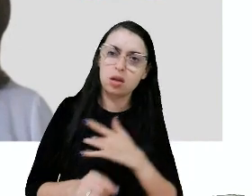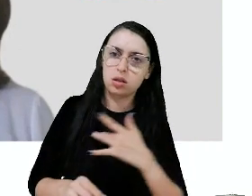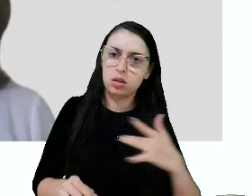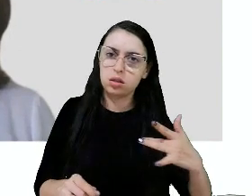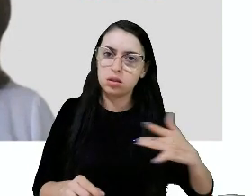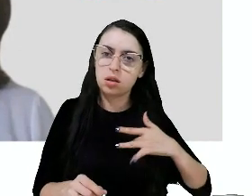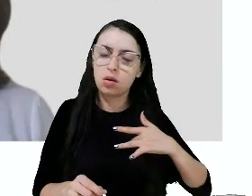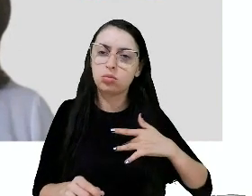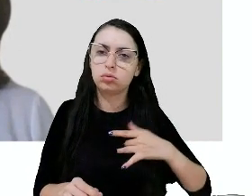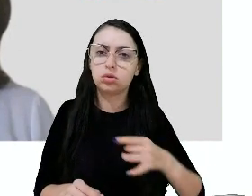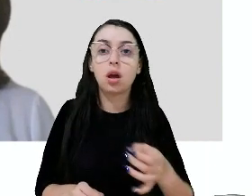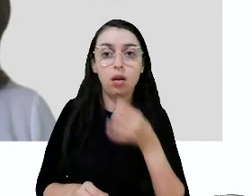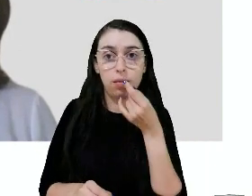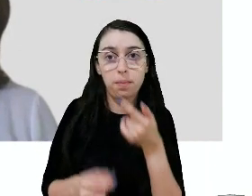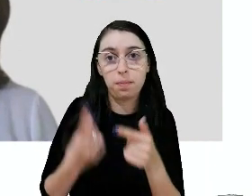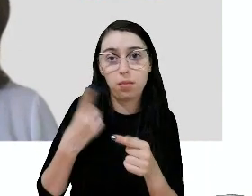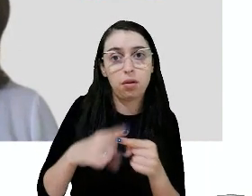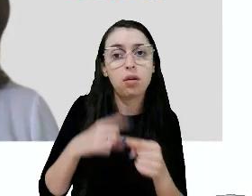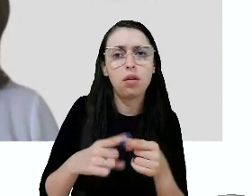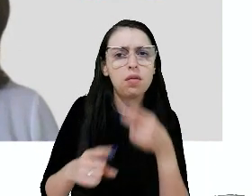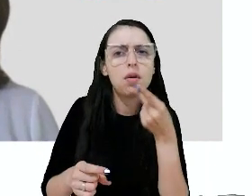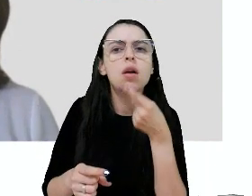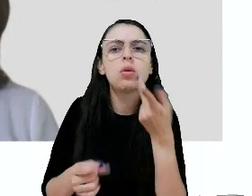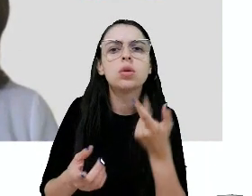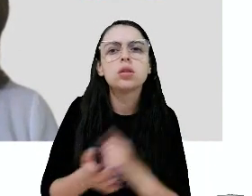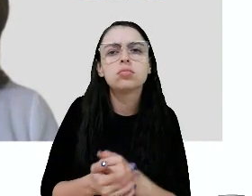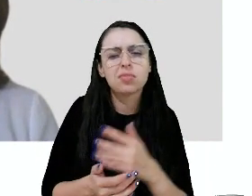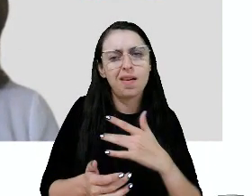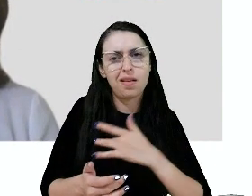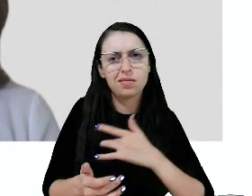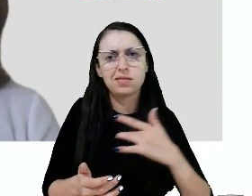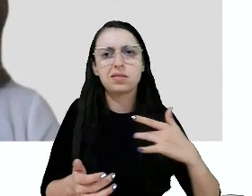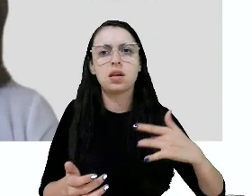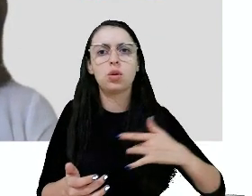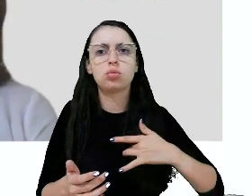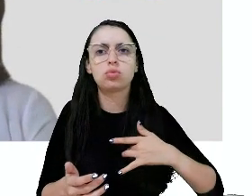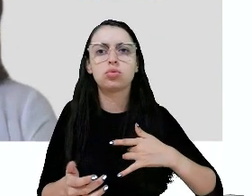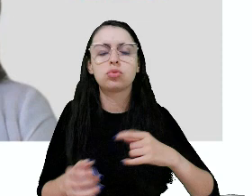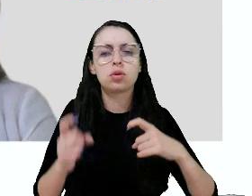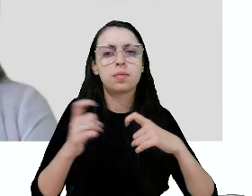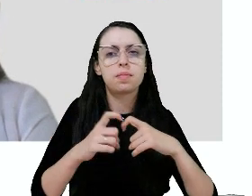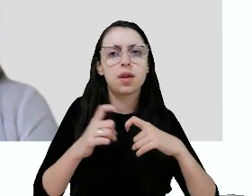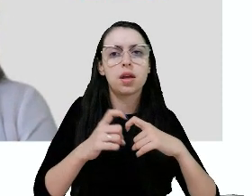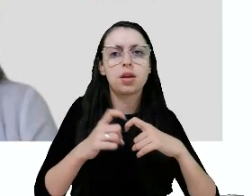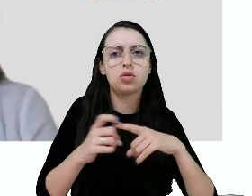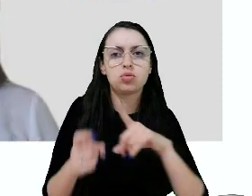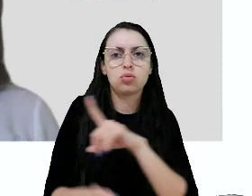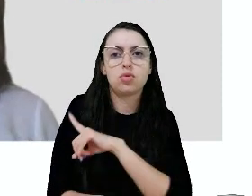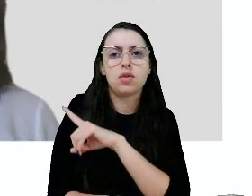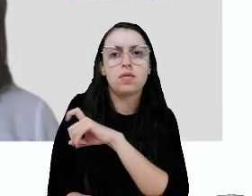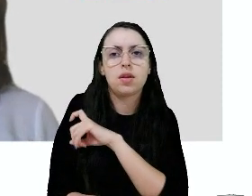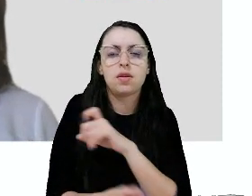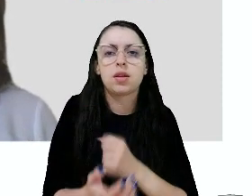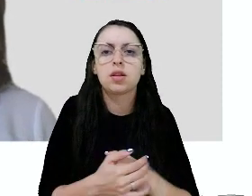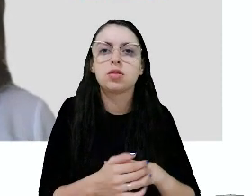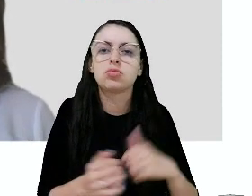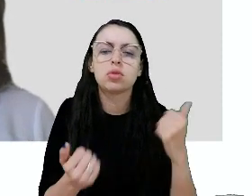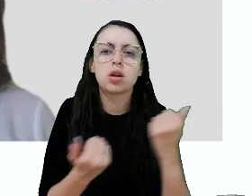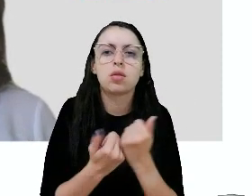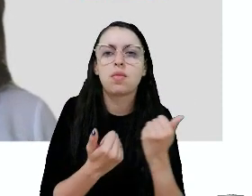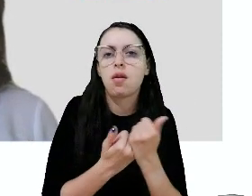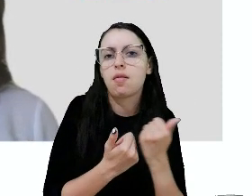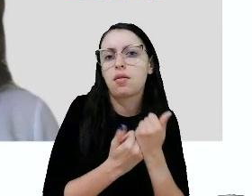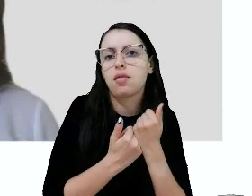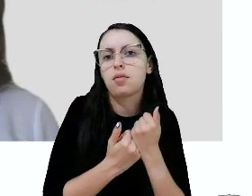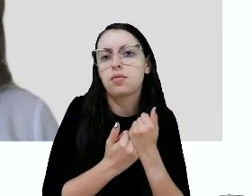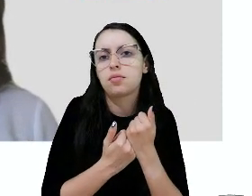de saúde. Por que eu digo isso? Porque a área de saúde, médicos, enfermeiros e